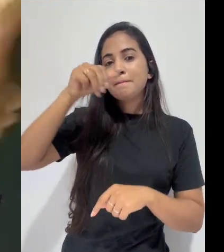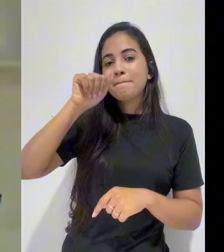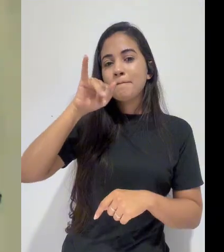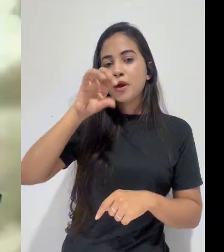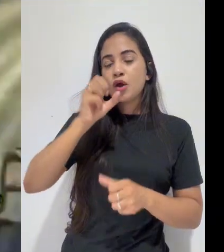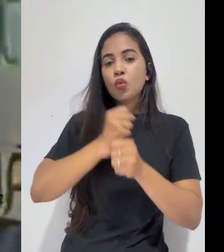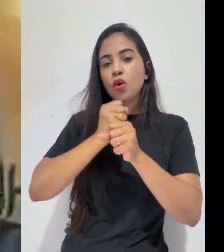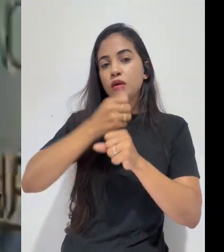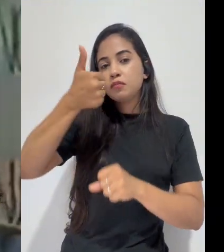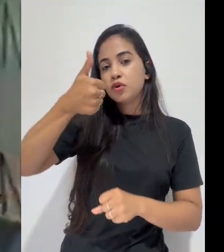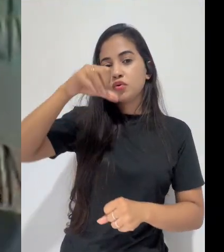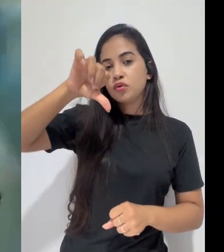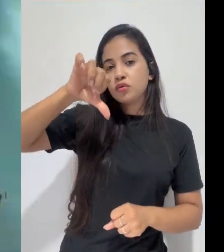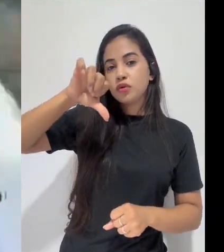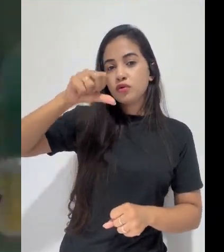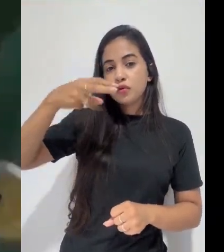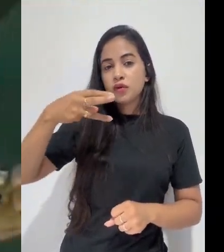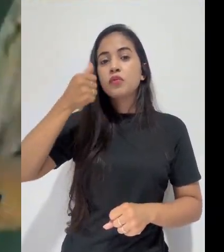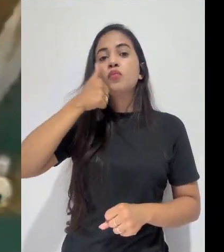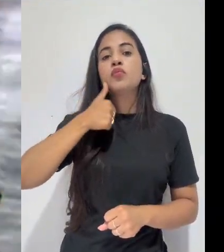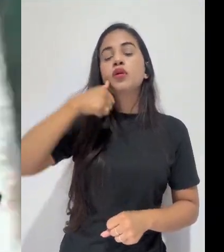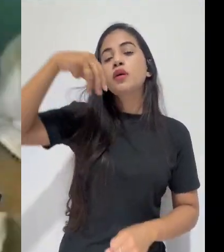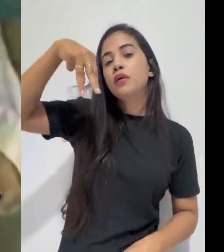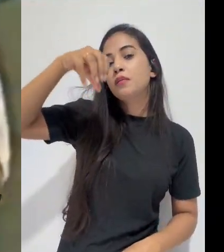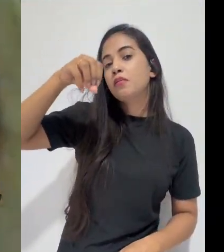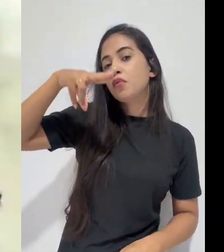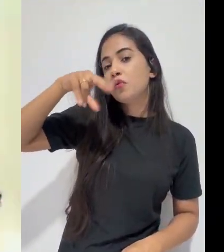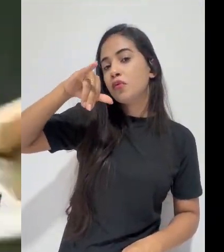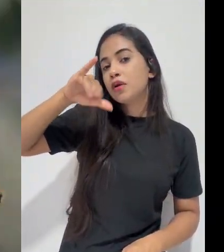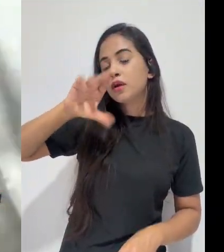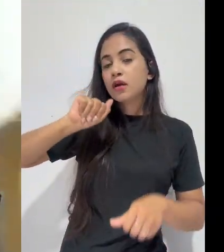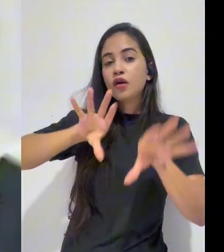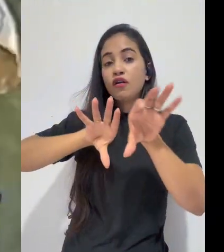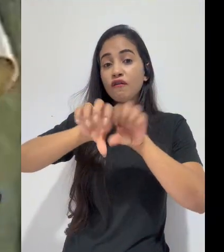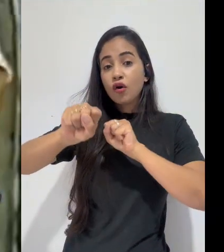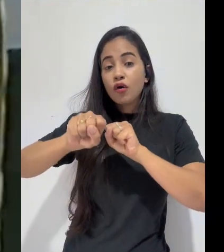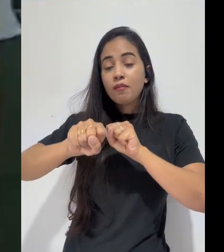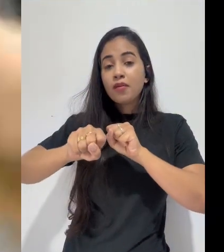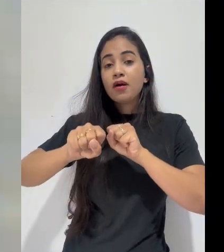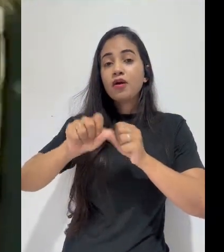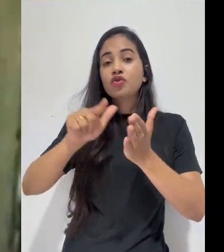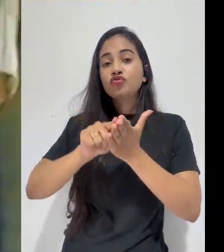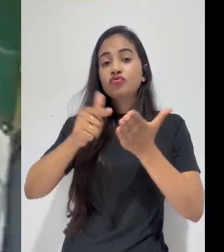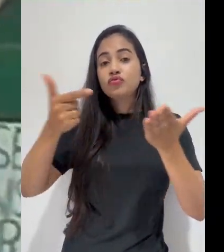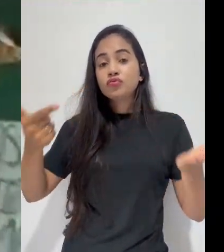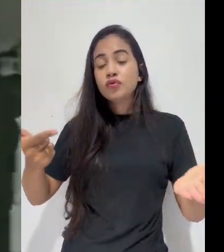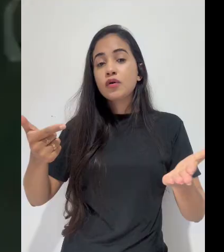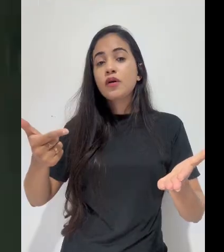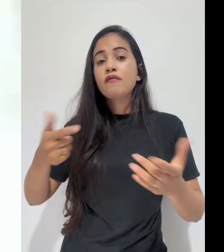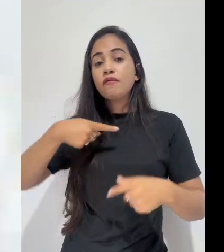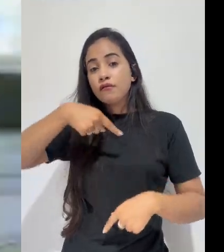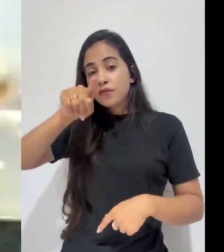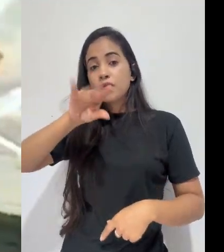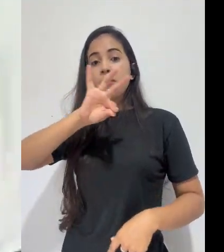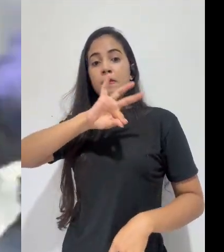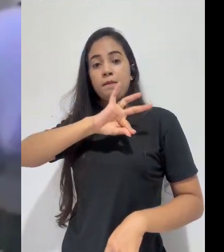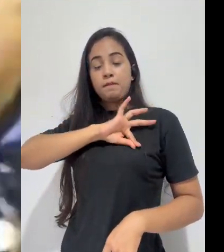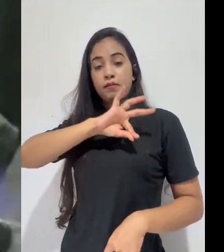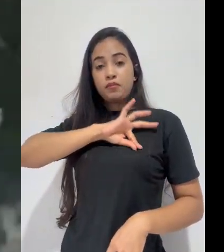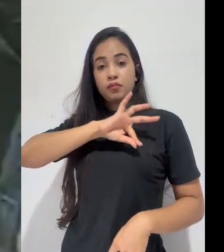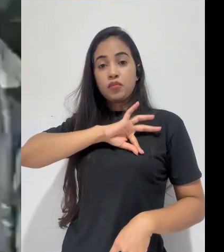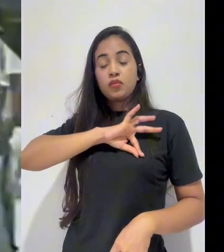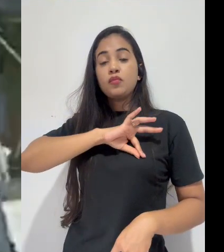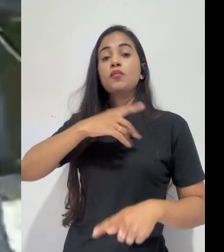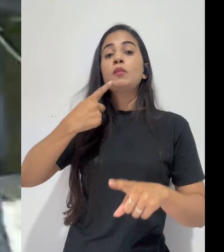de 1993, Mônica de Oliveira, estudante de jornalismo, apresentou queixa no 3º Distrito Policial de